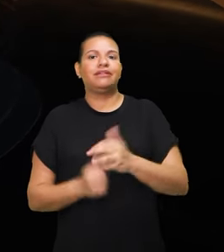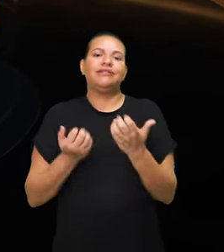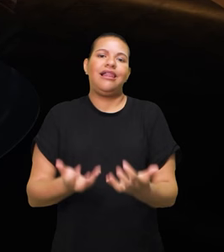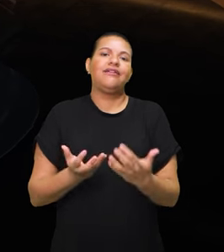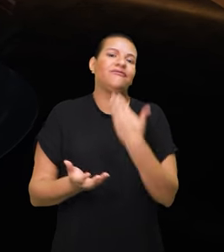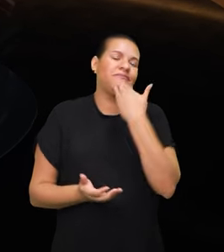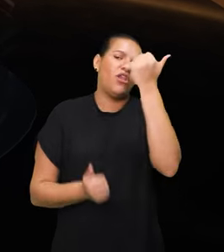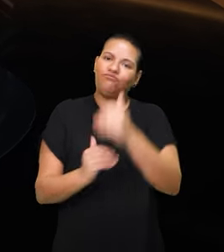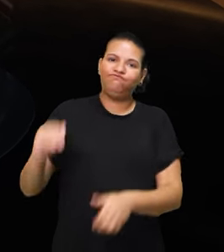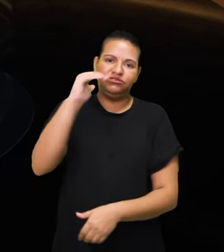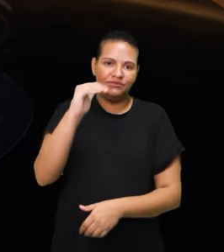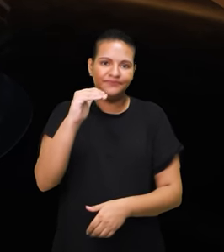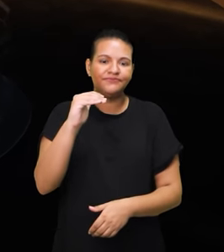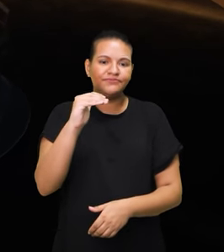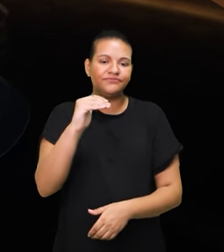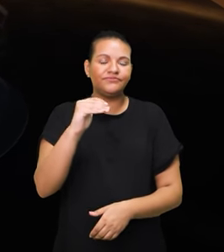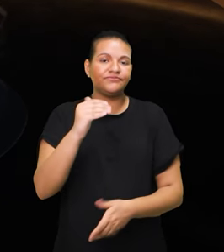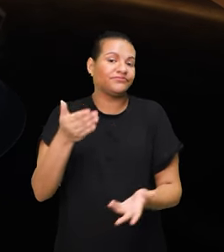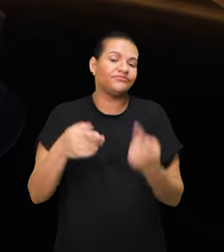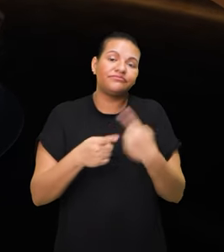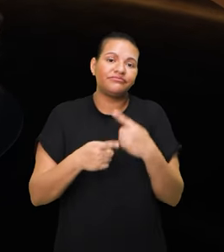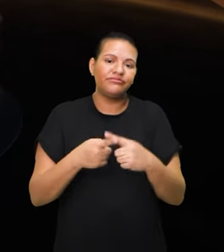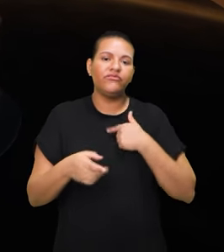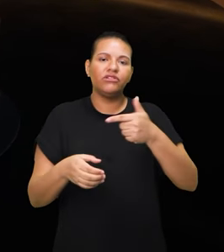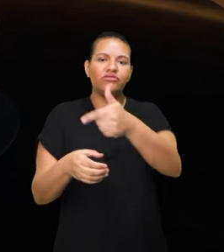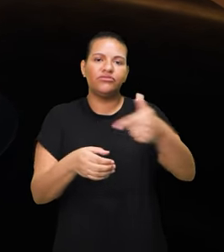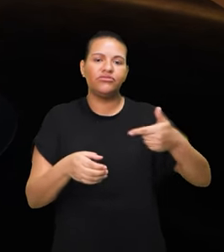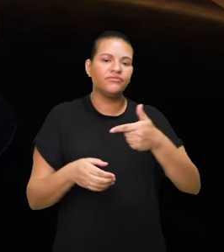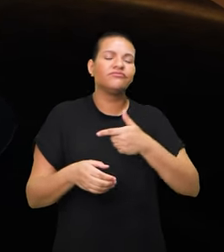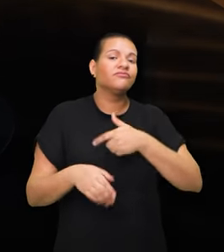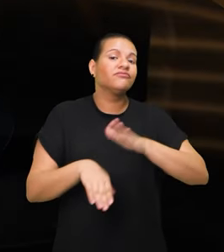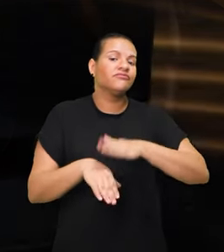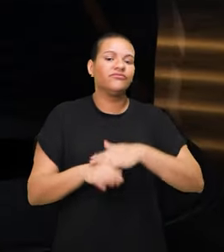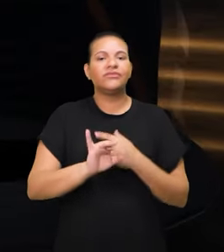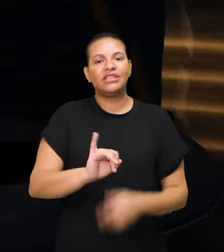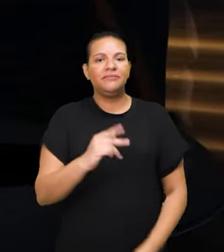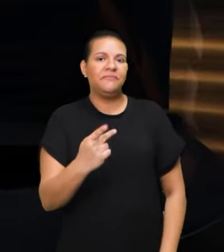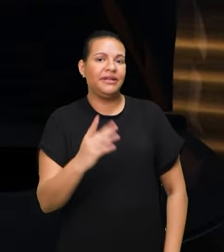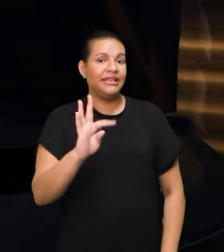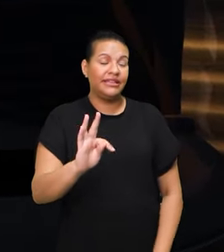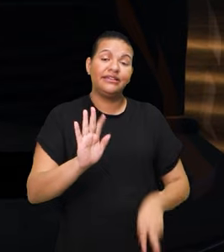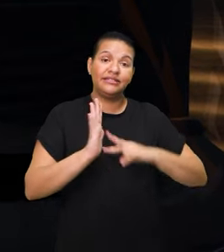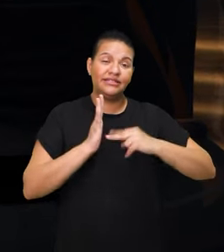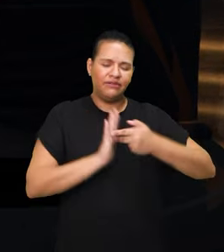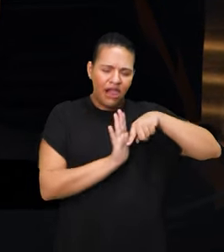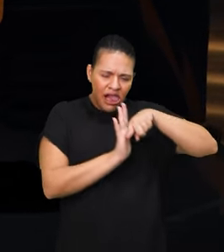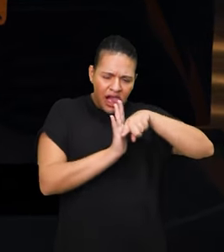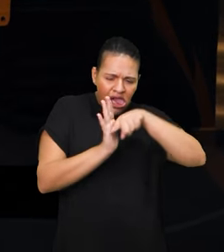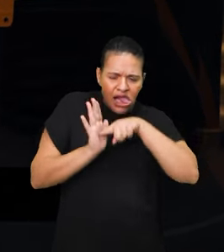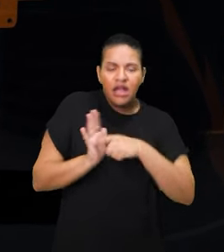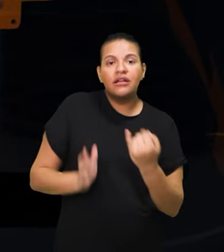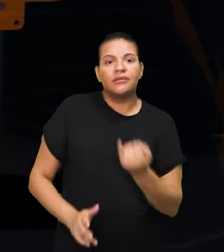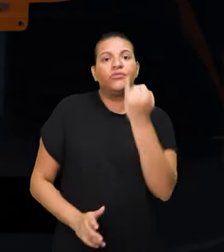canelado pelo IPT tubular de ao ACL e chancelado por nada menos do que O IPT que é uma